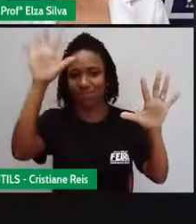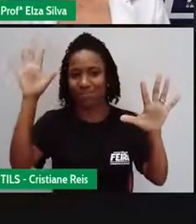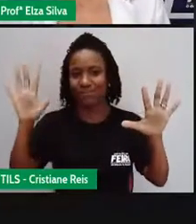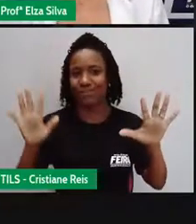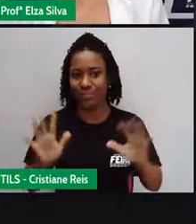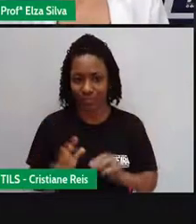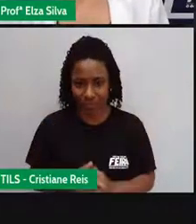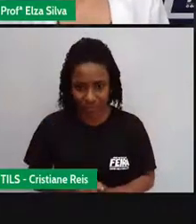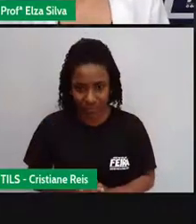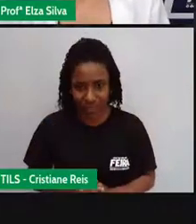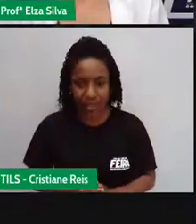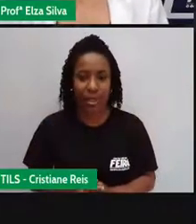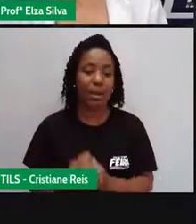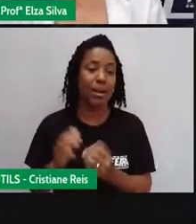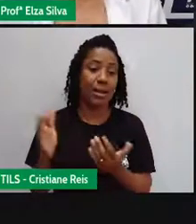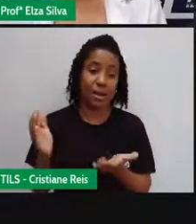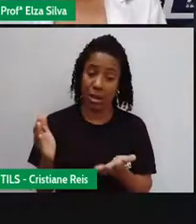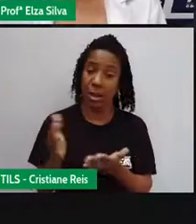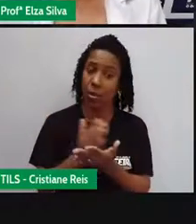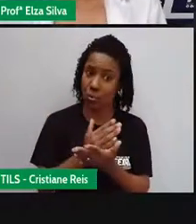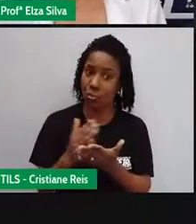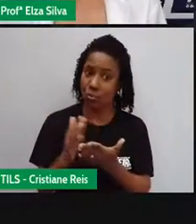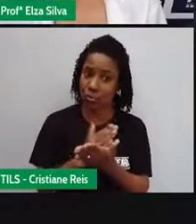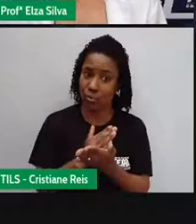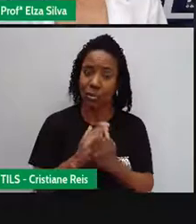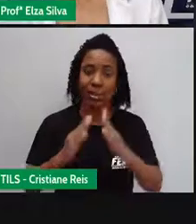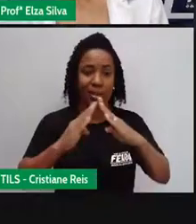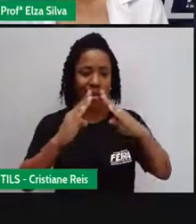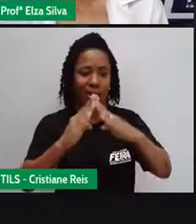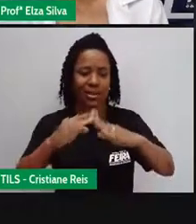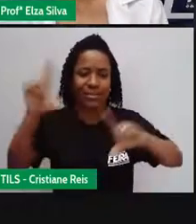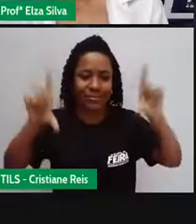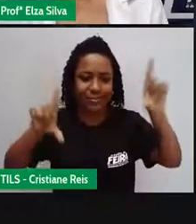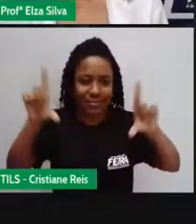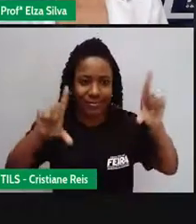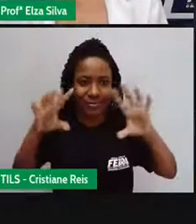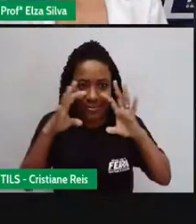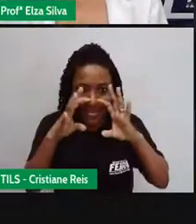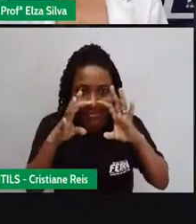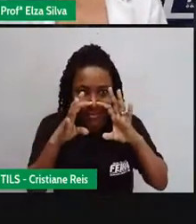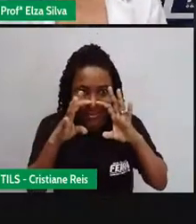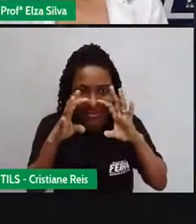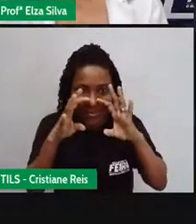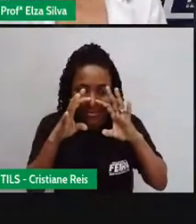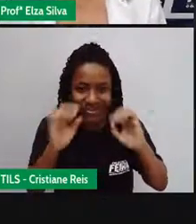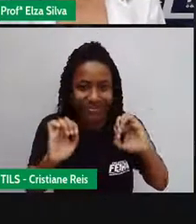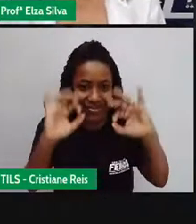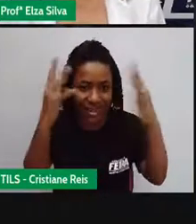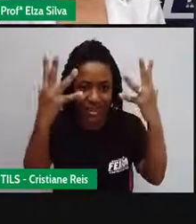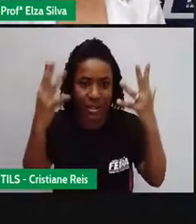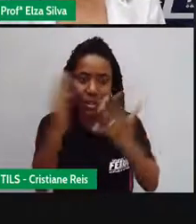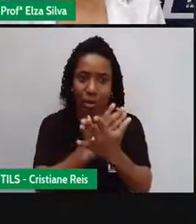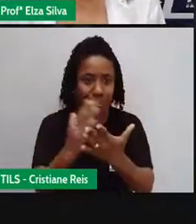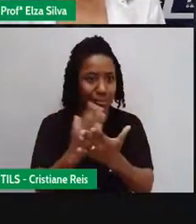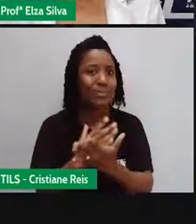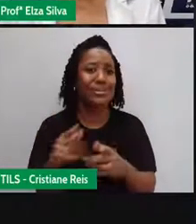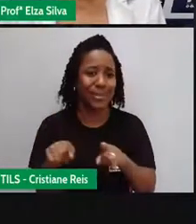assistem à queima de fogos pela TV. E muitos saem às ruas para também participar desse